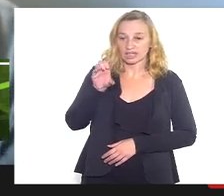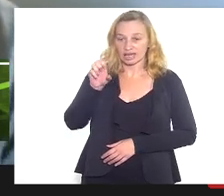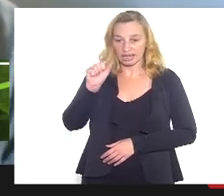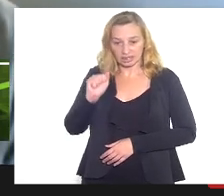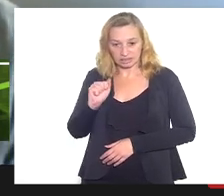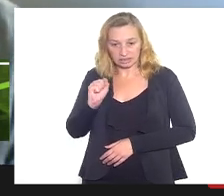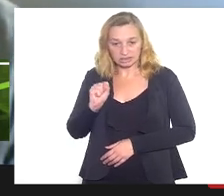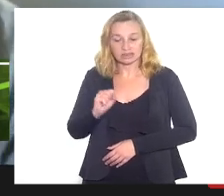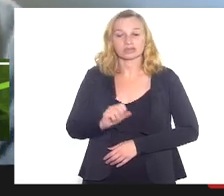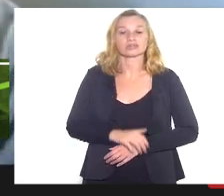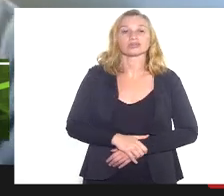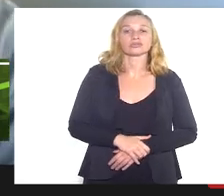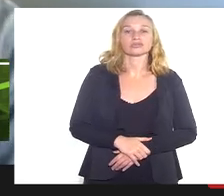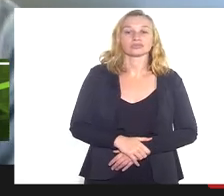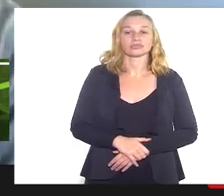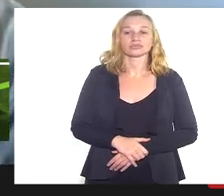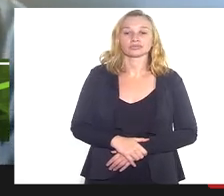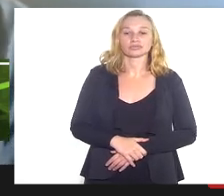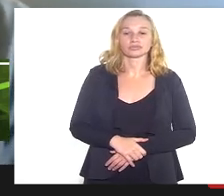é devido